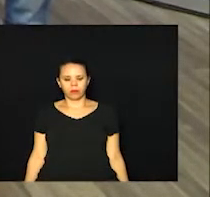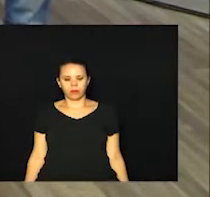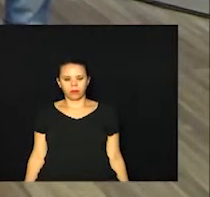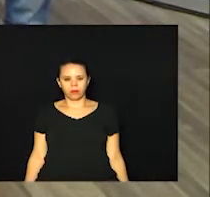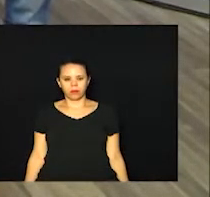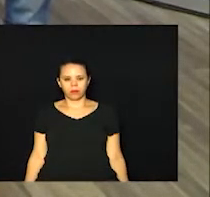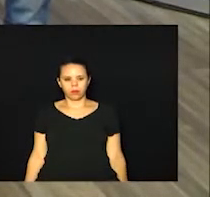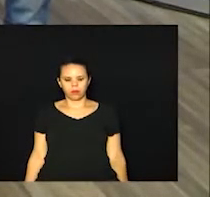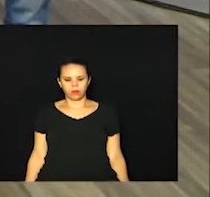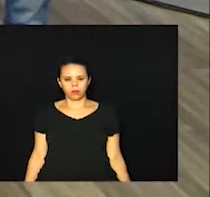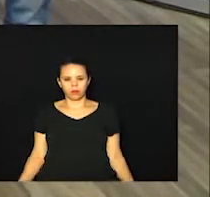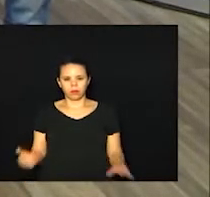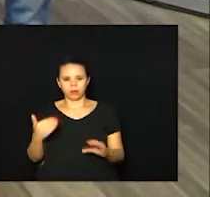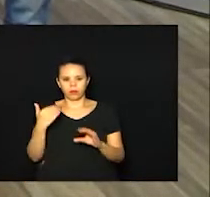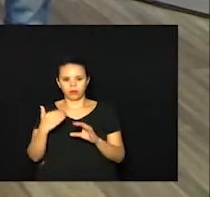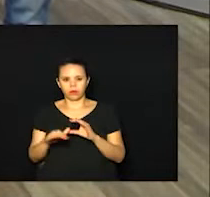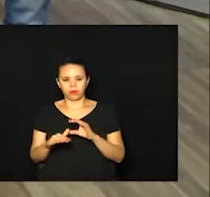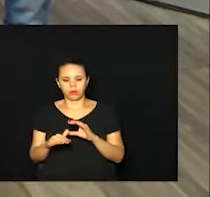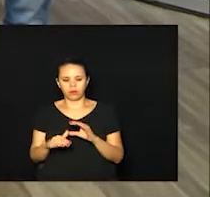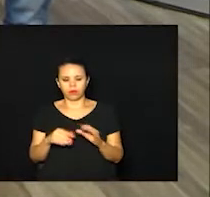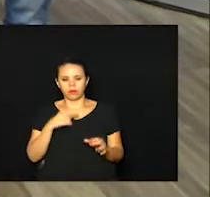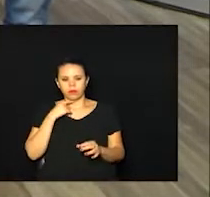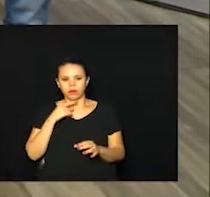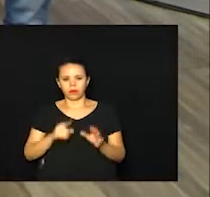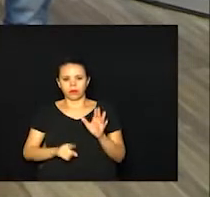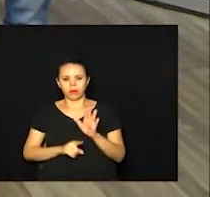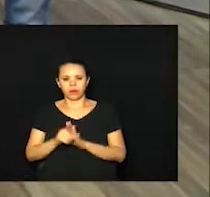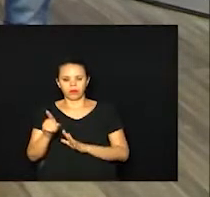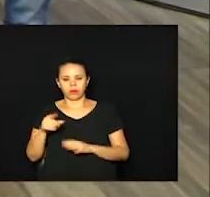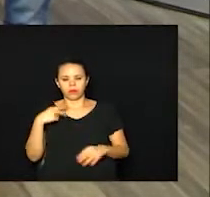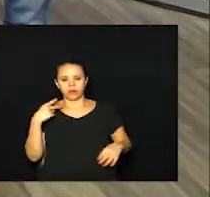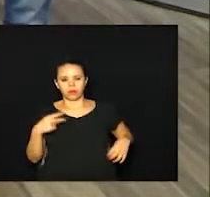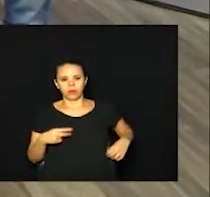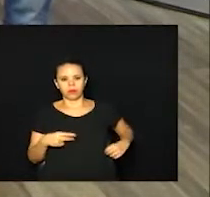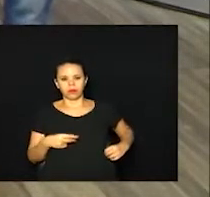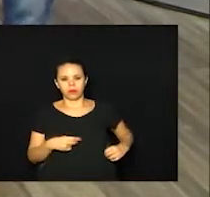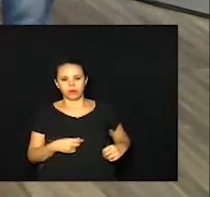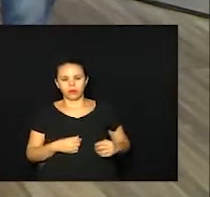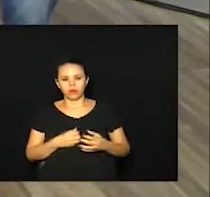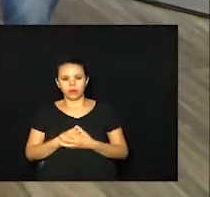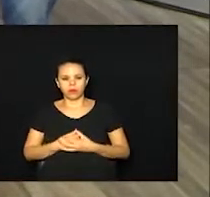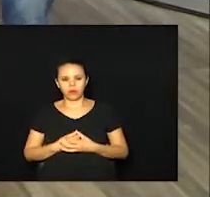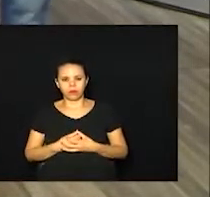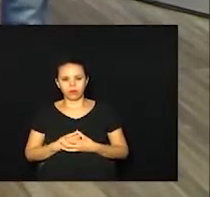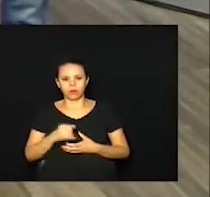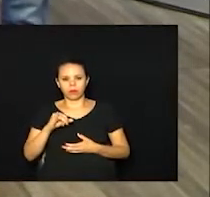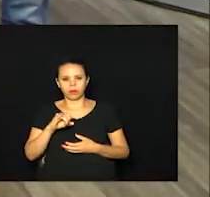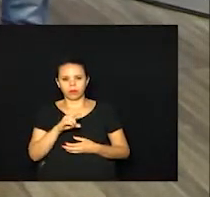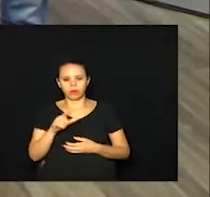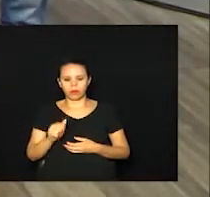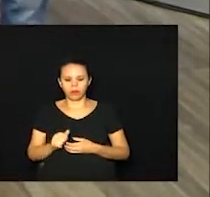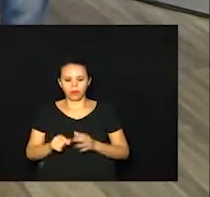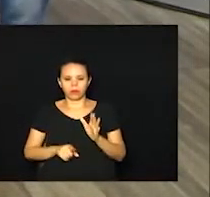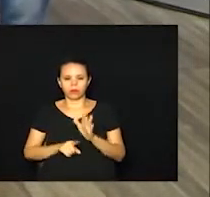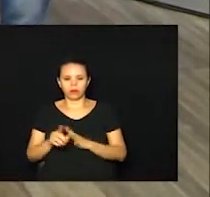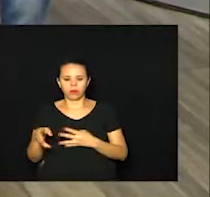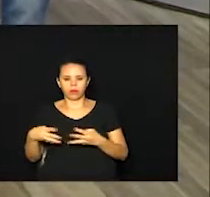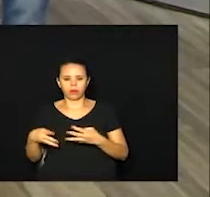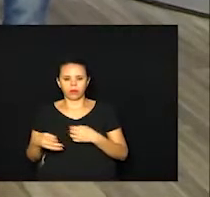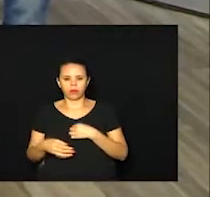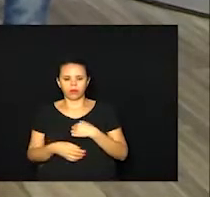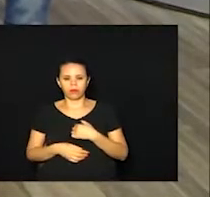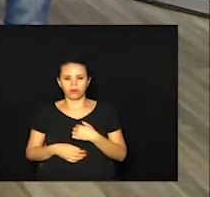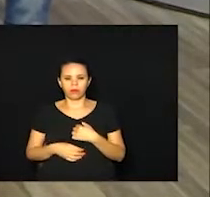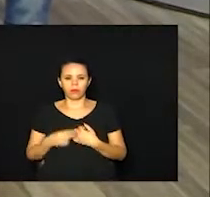978293776. Lembrando que você pode enviar o seu questionamento, a sua pergunta para o vereador Paulo Búfalo. A Isa de Barão Geraldo, ela pergunta justamente sobre